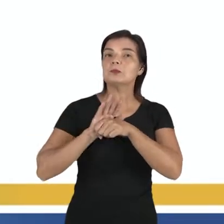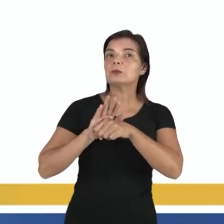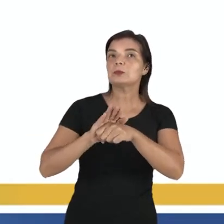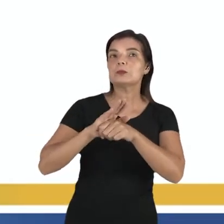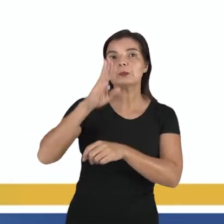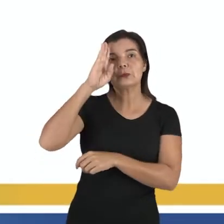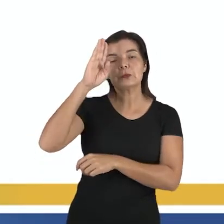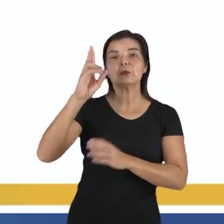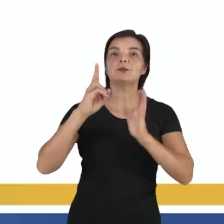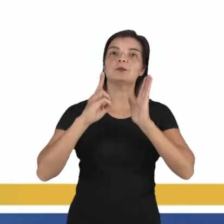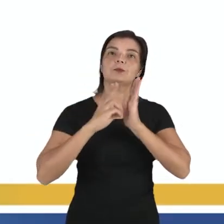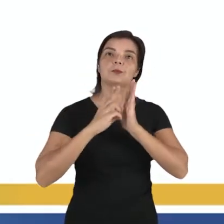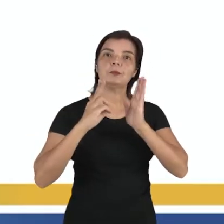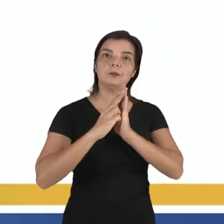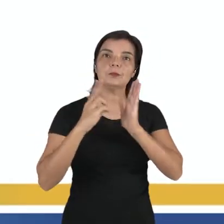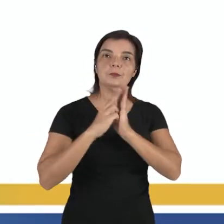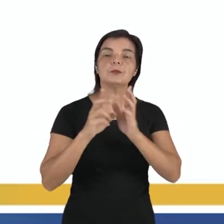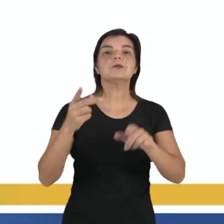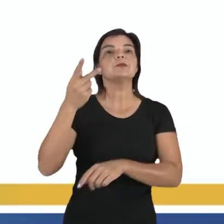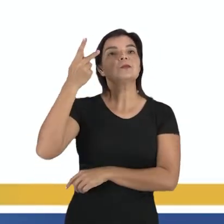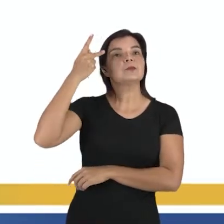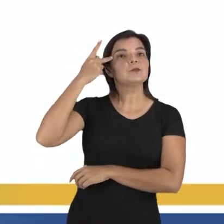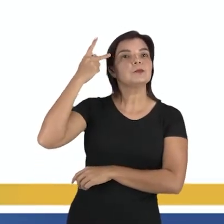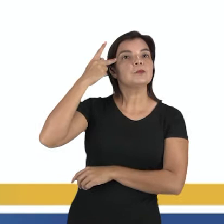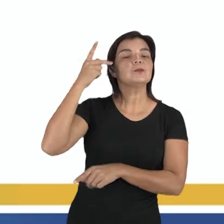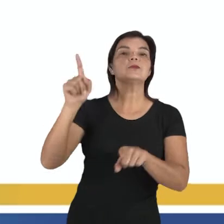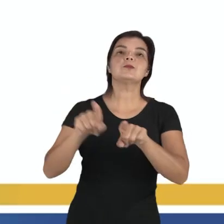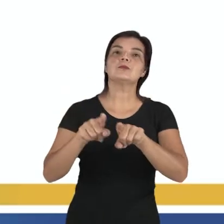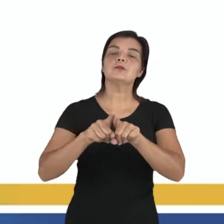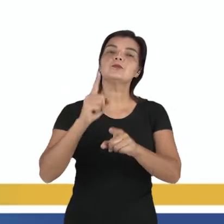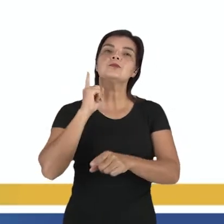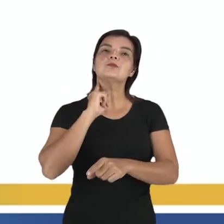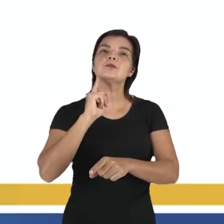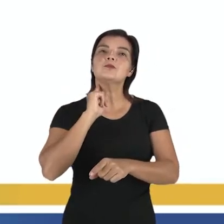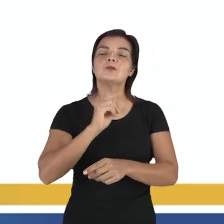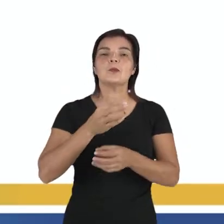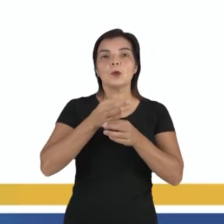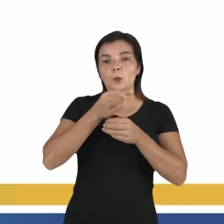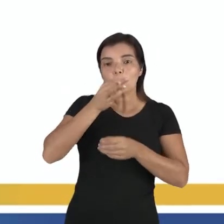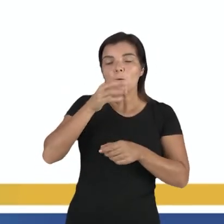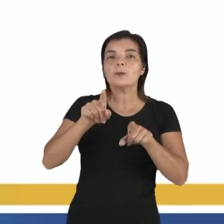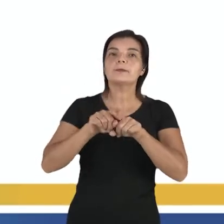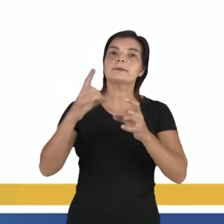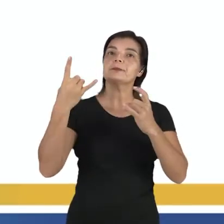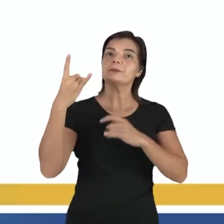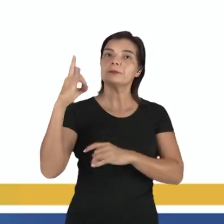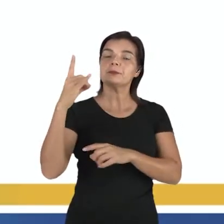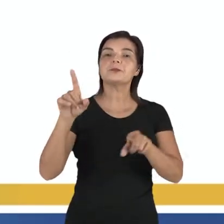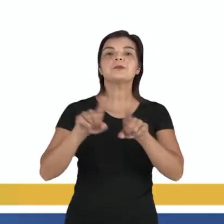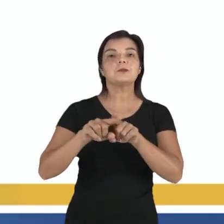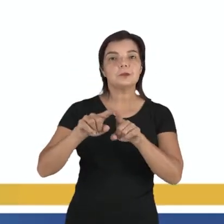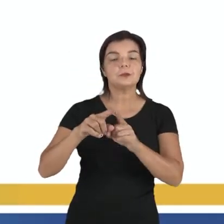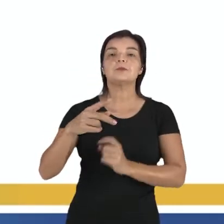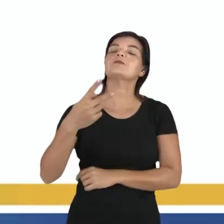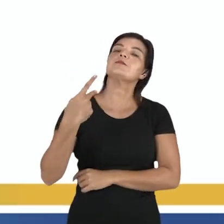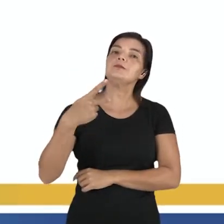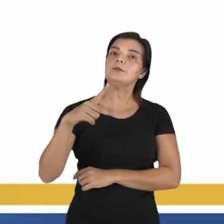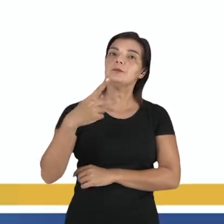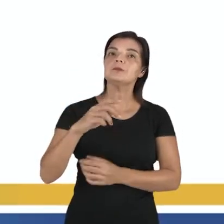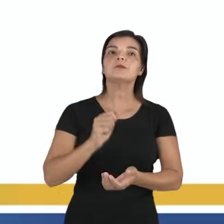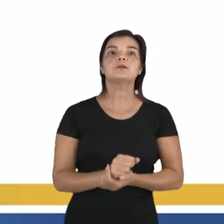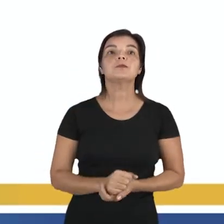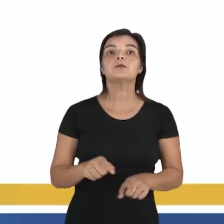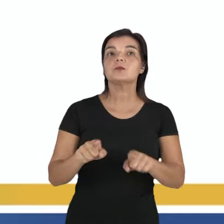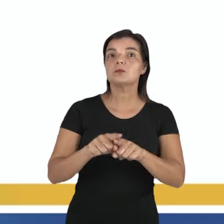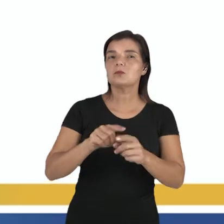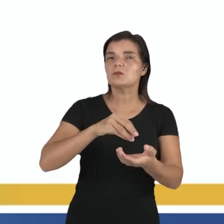forte na cultura nordestina. Então, estamos falando do mesmo país, mas regiões diferentes, aí isso